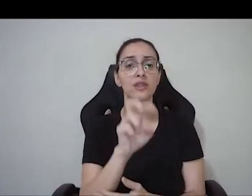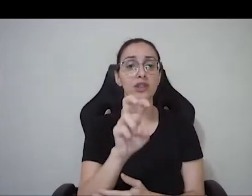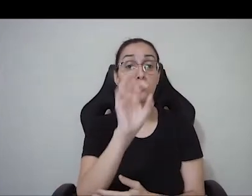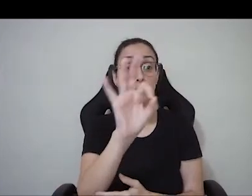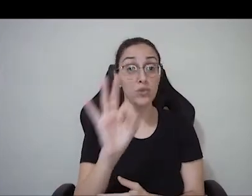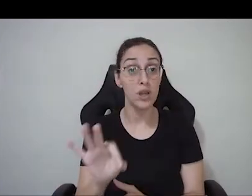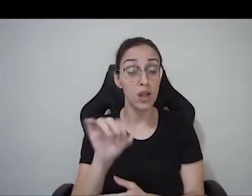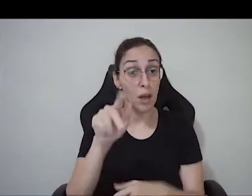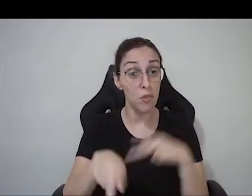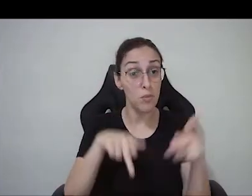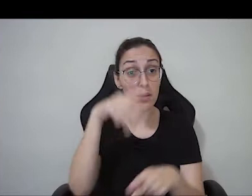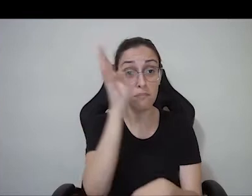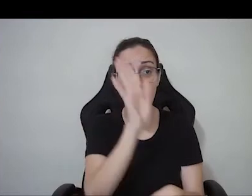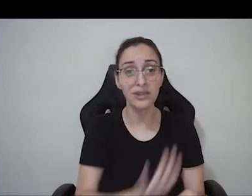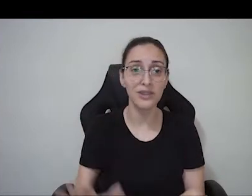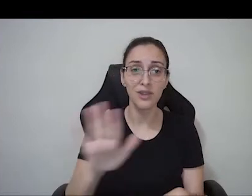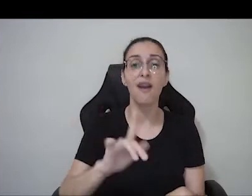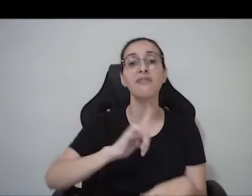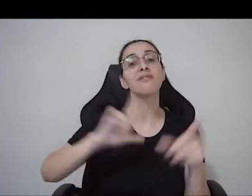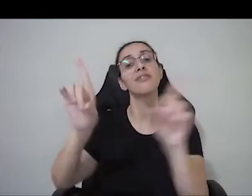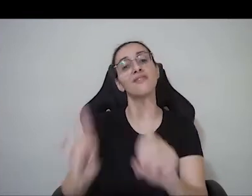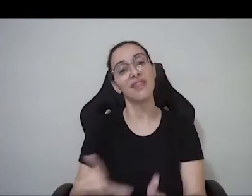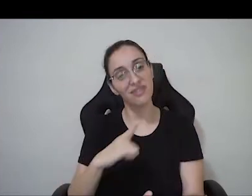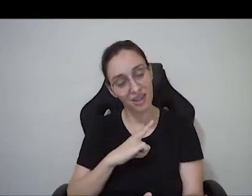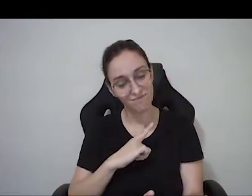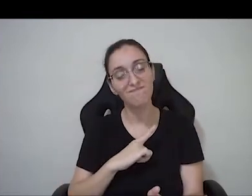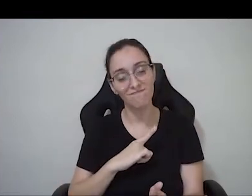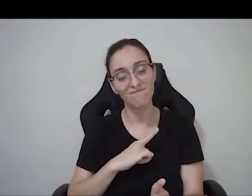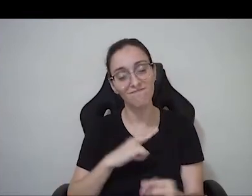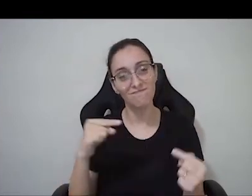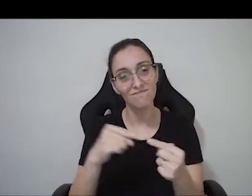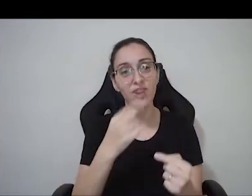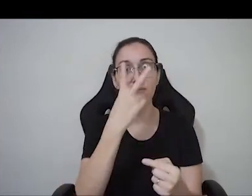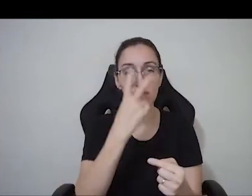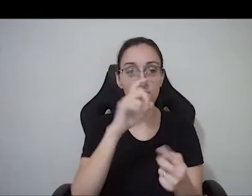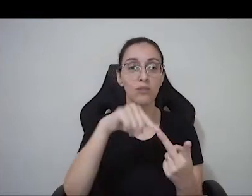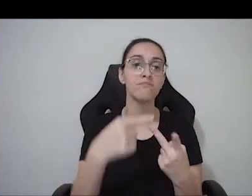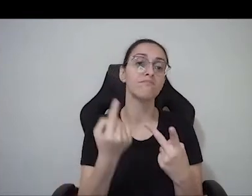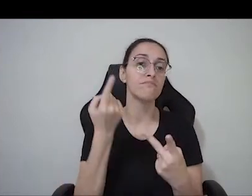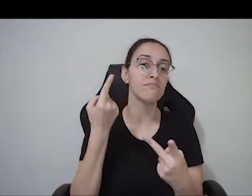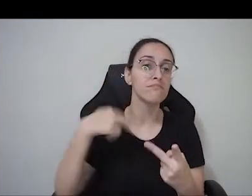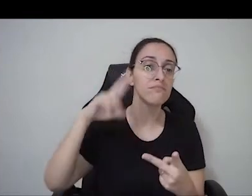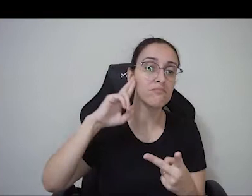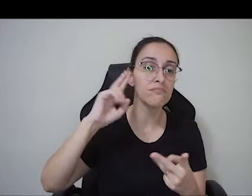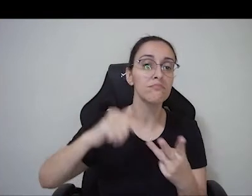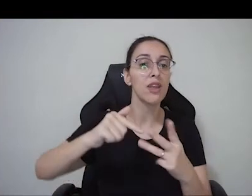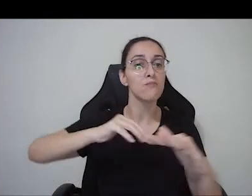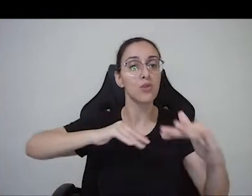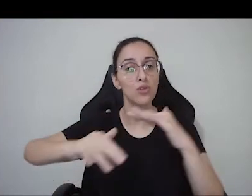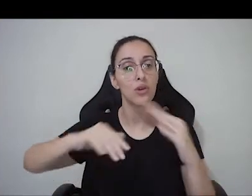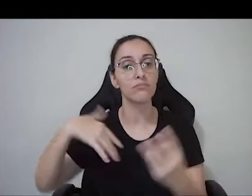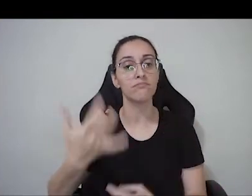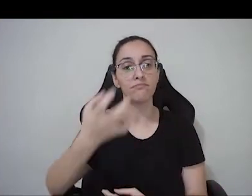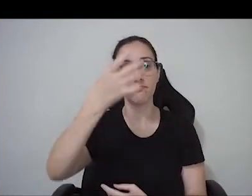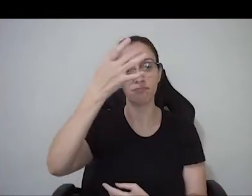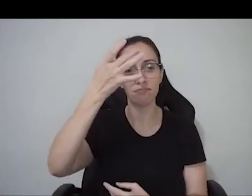23,5% da população brasileira ela tem deficiências que são caracterizadas como visual ou auditiva, motora e